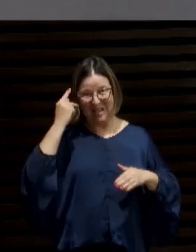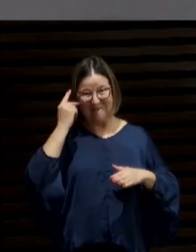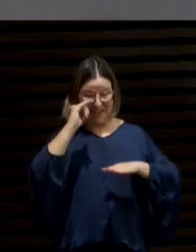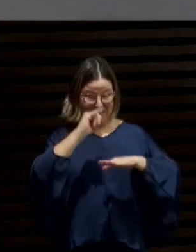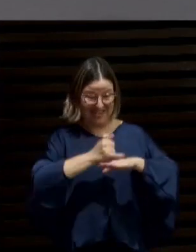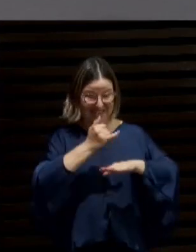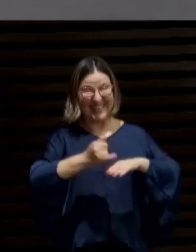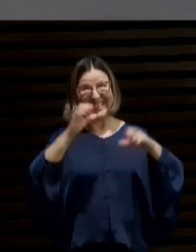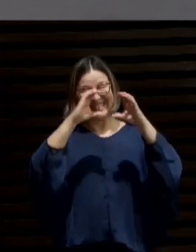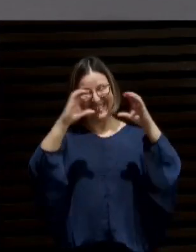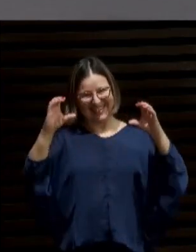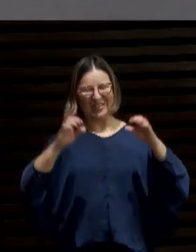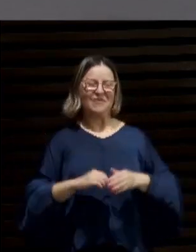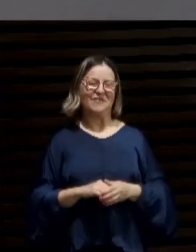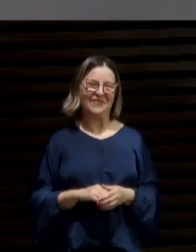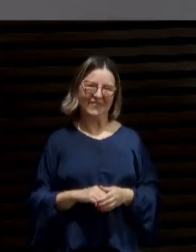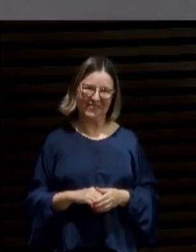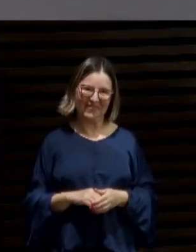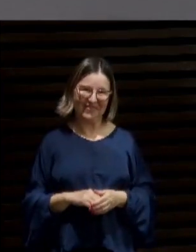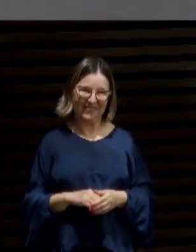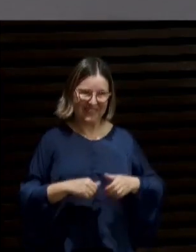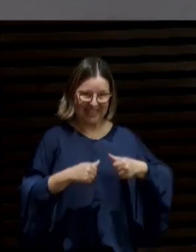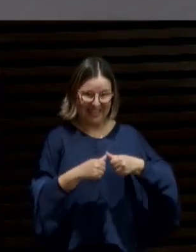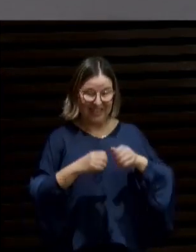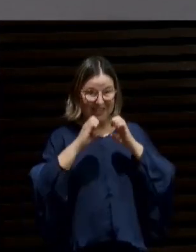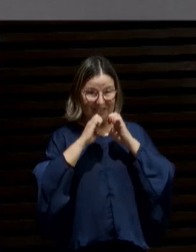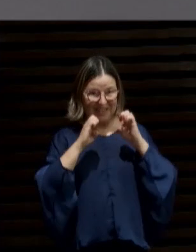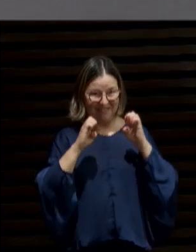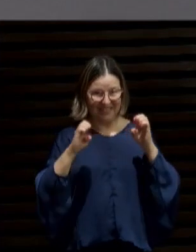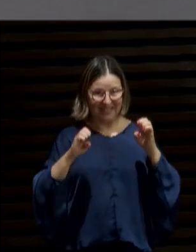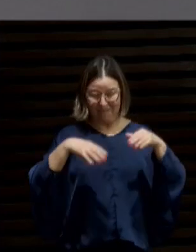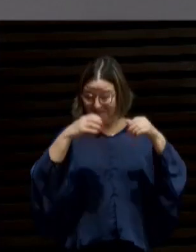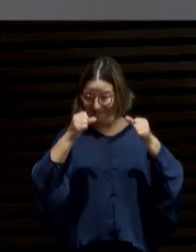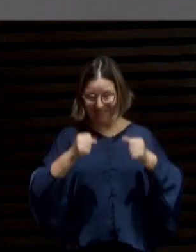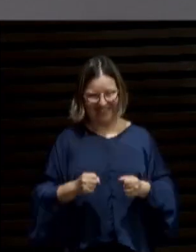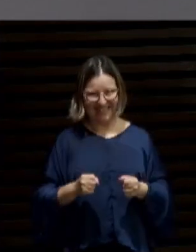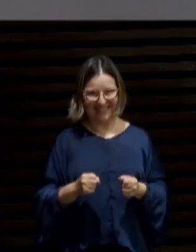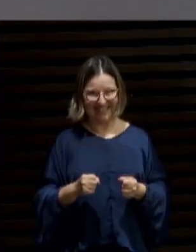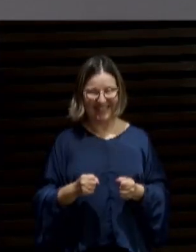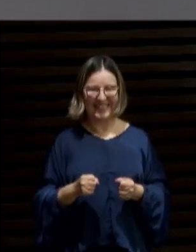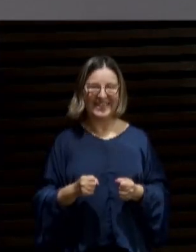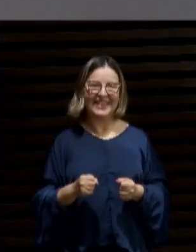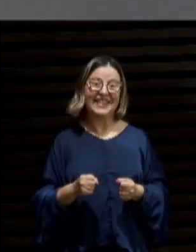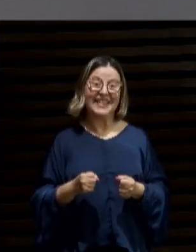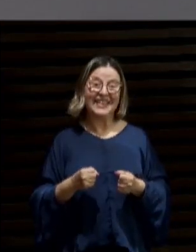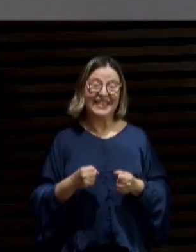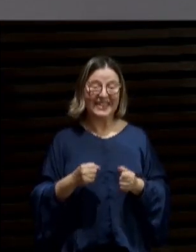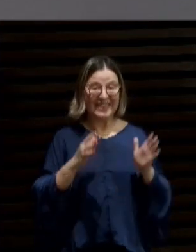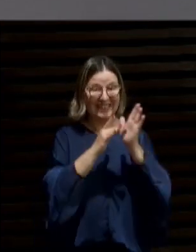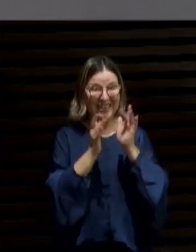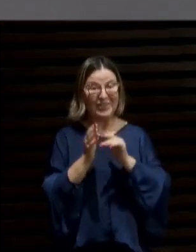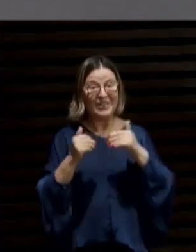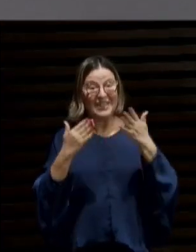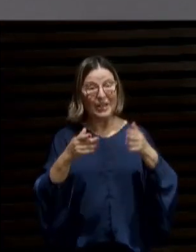Celestial. Então este é um evangelho tremendo, ele deu a palavra. Você não tem que ir